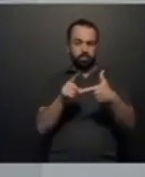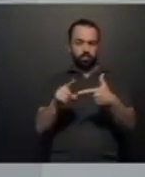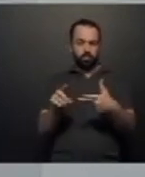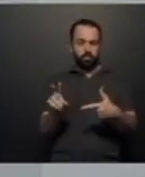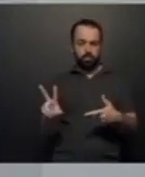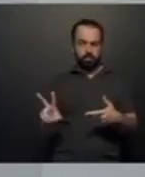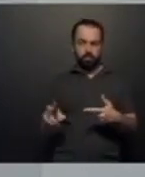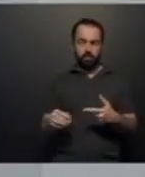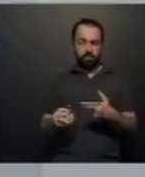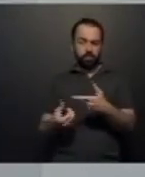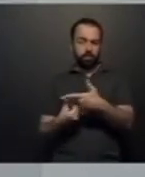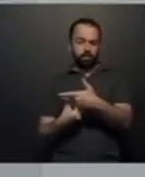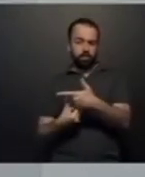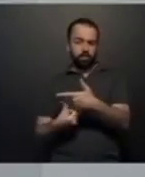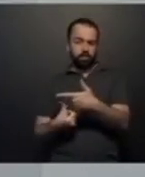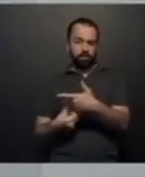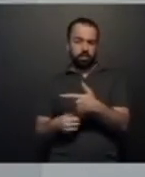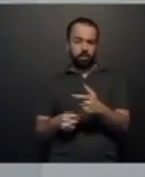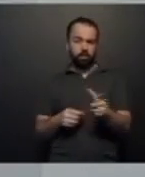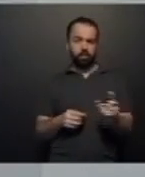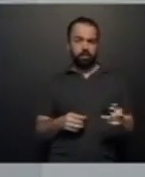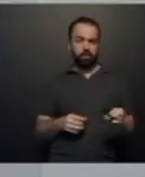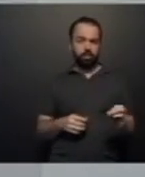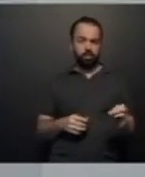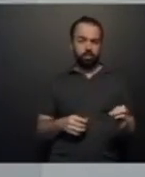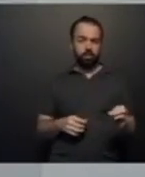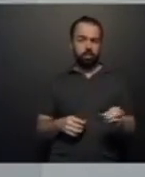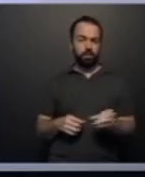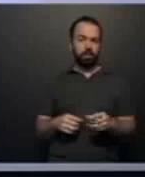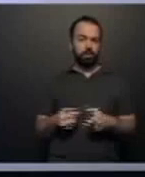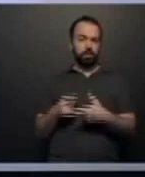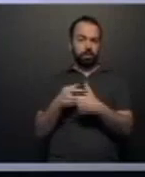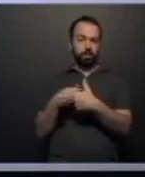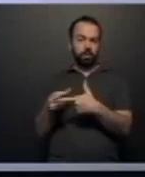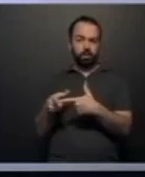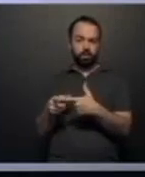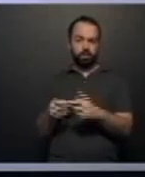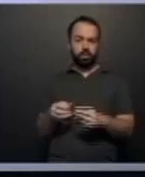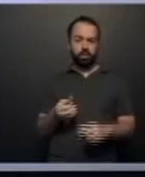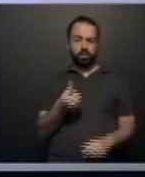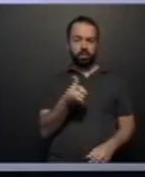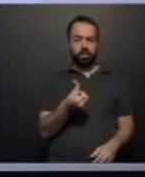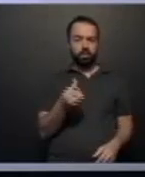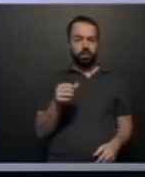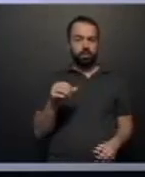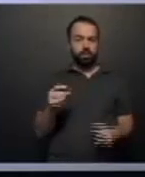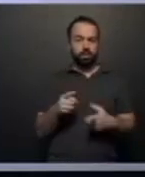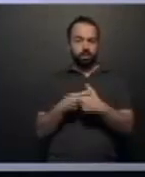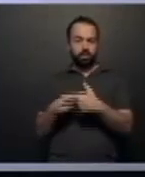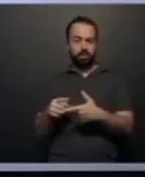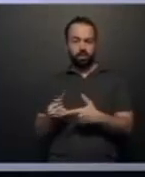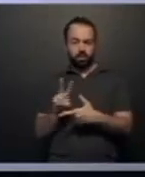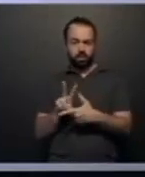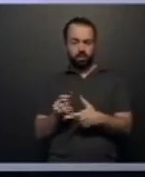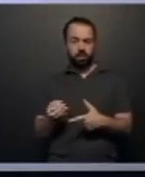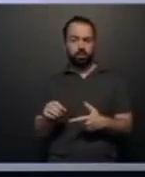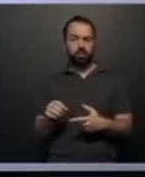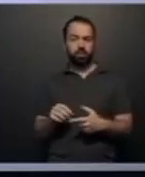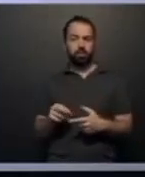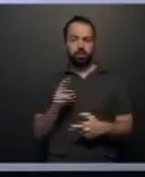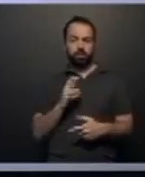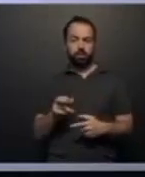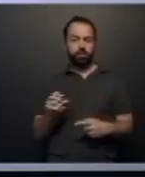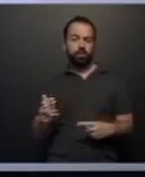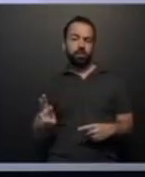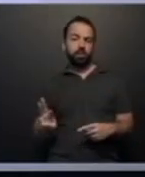dar 6 e o resto 0. Divido novamente o 6 por 2, dá 3, o